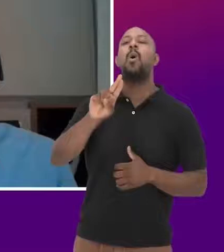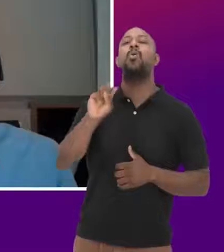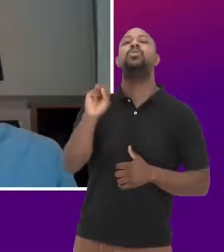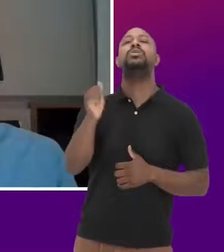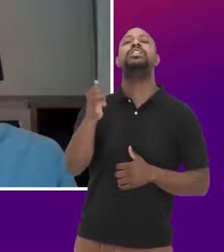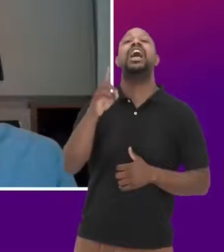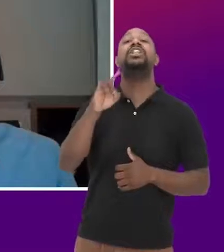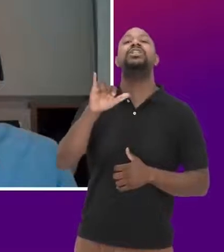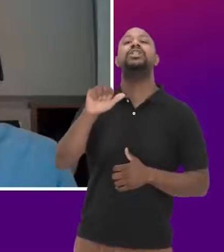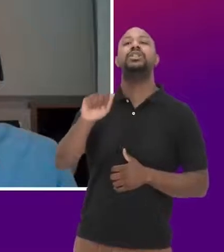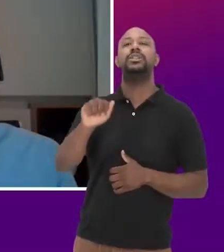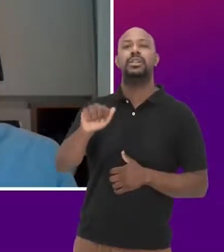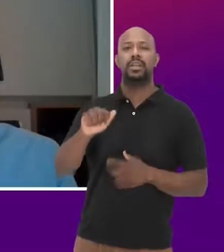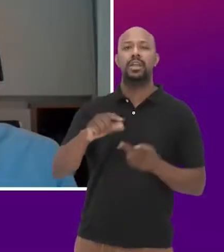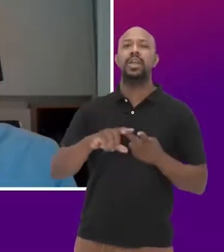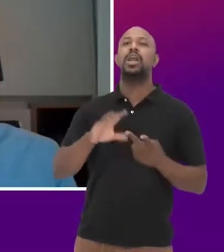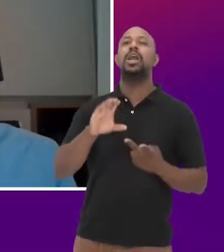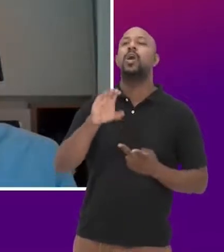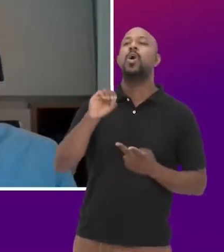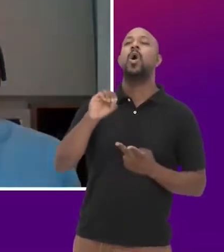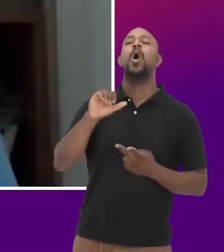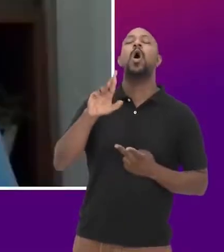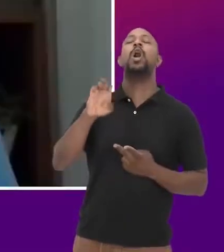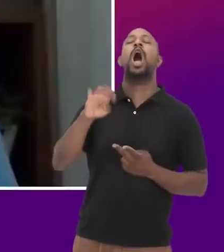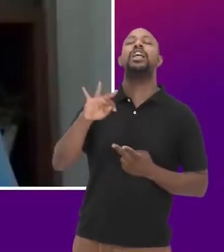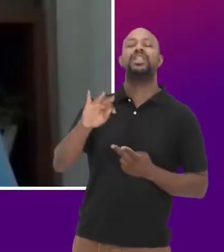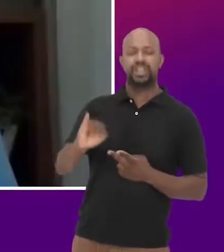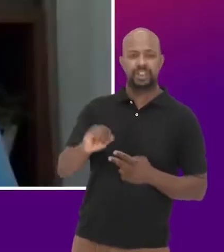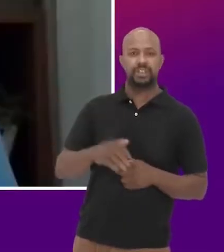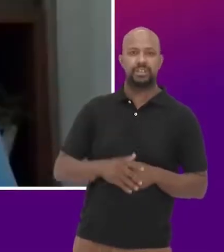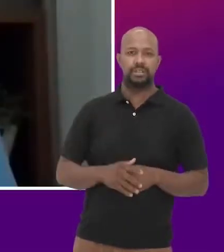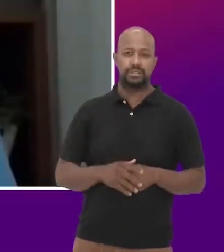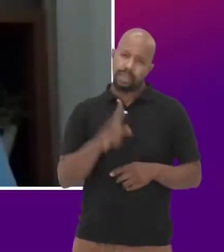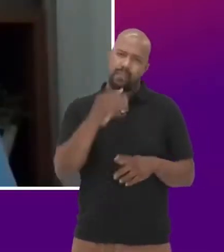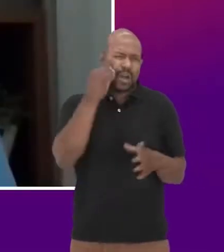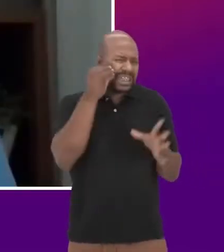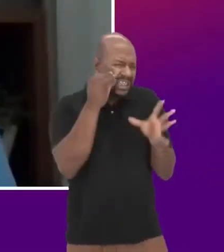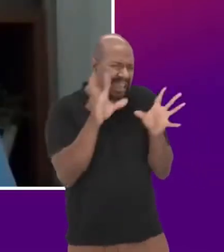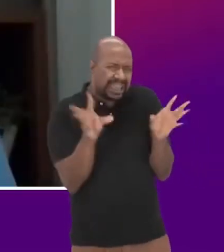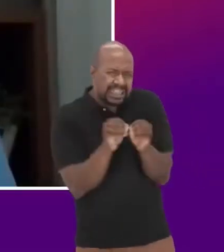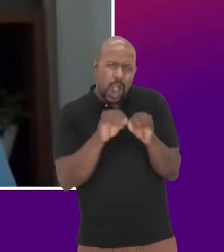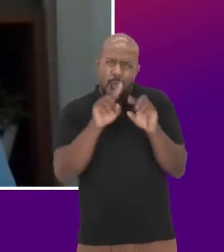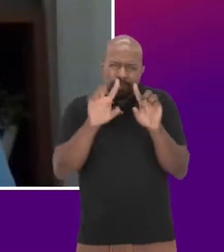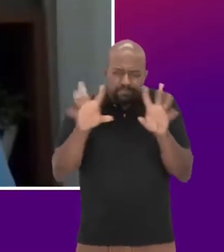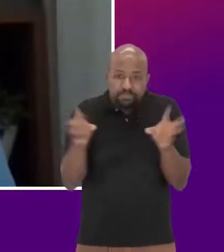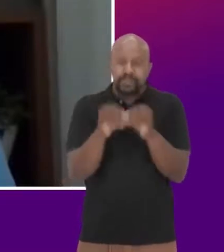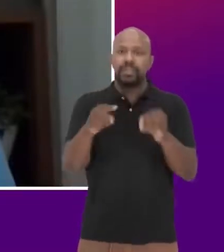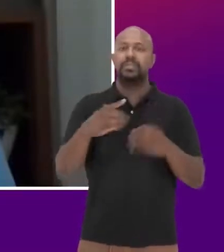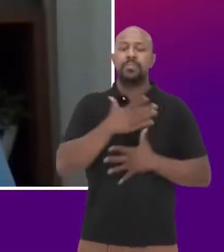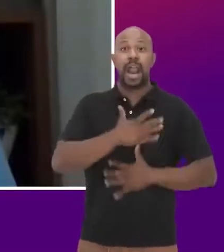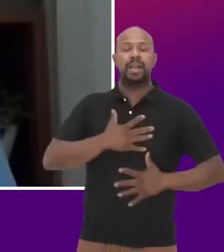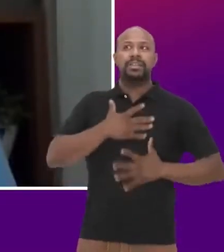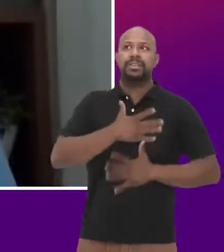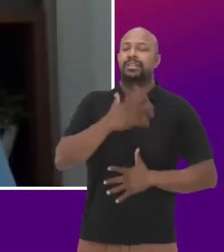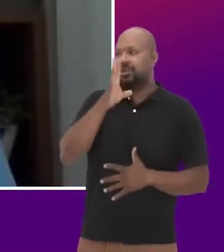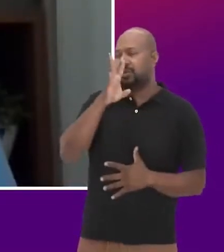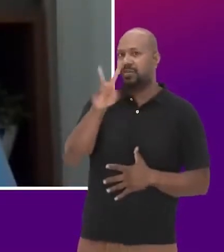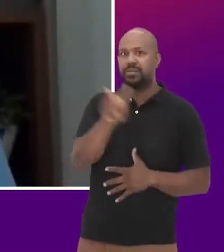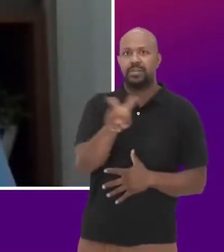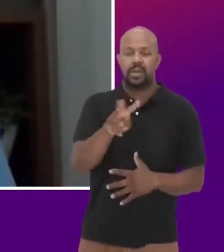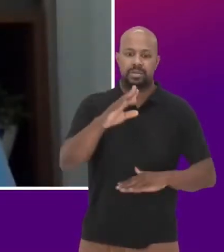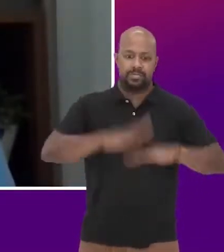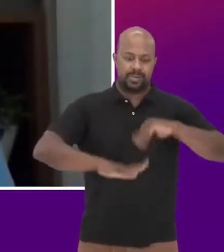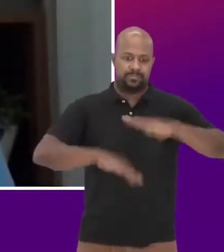Ousadia e corote. Eu vou tentar ser objetivo aqui, que a gente teve o prazer de ouvir